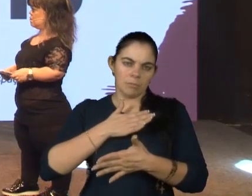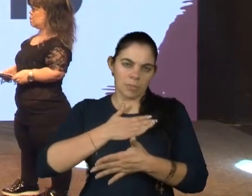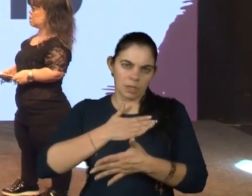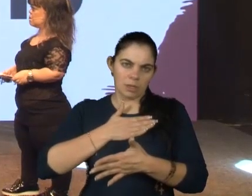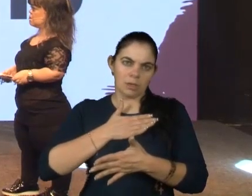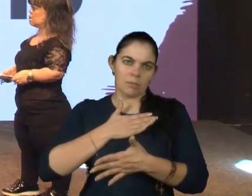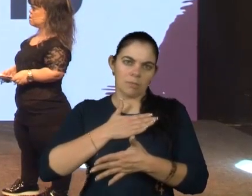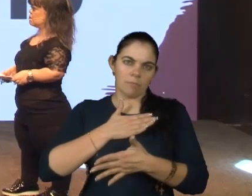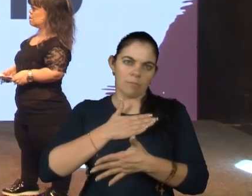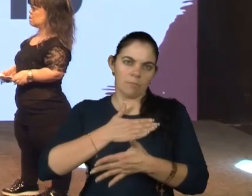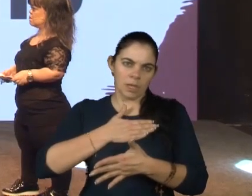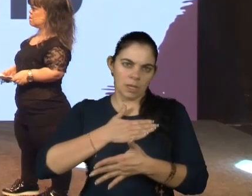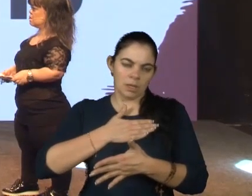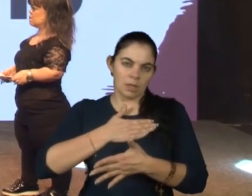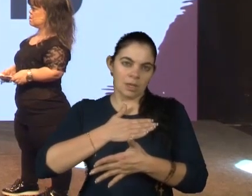Usando a minha